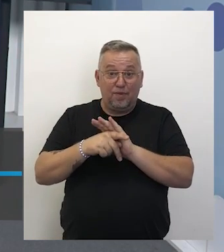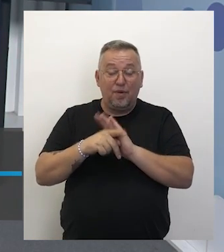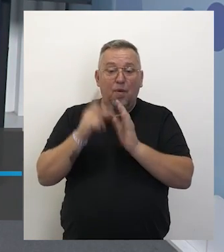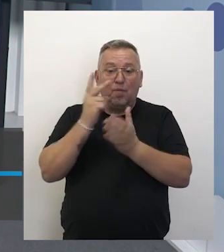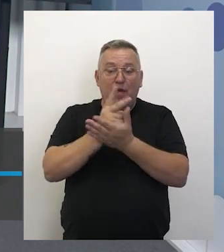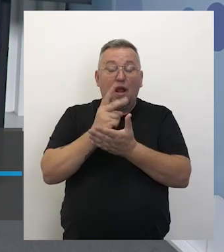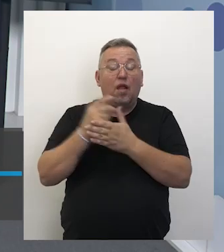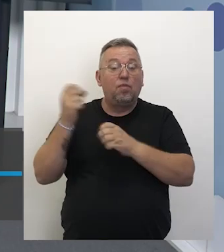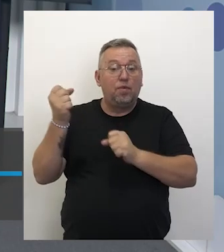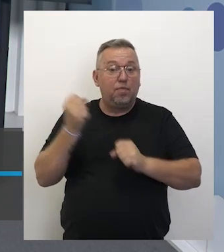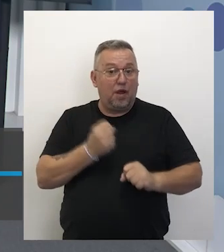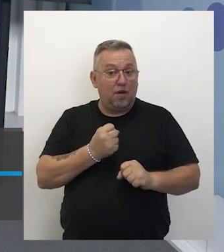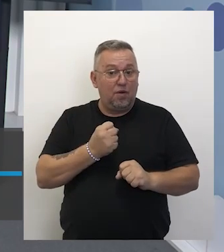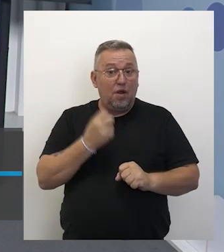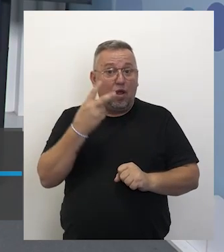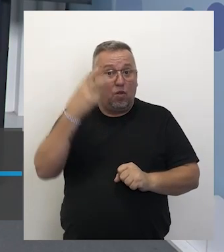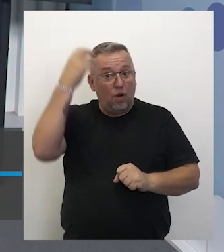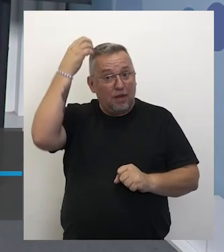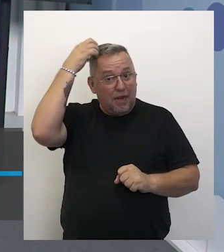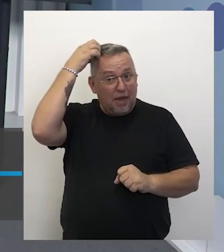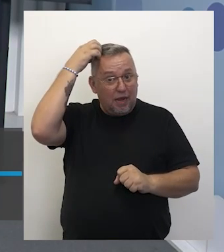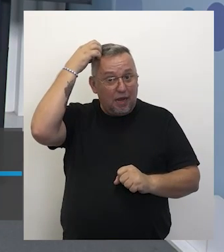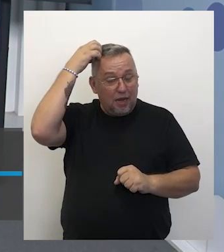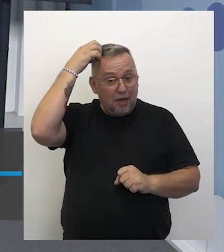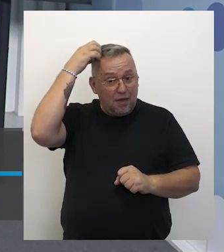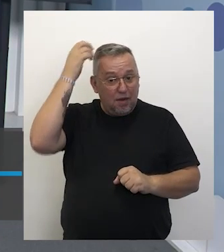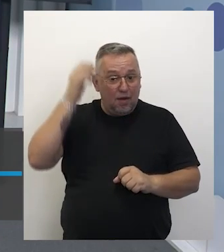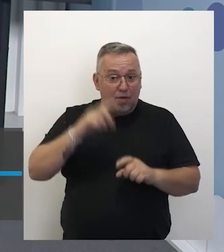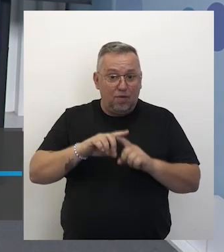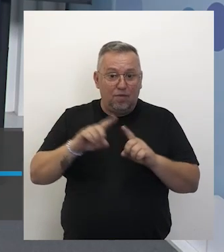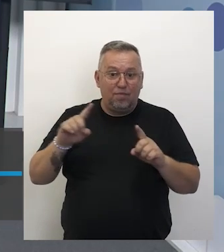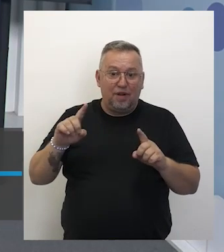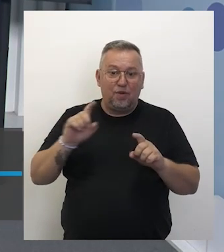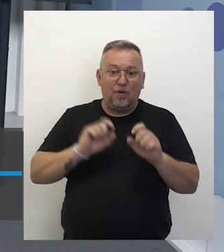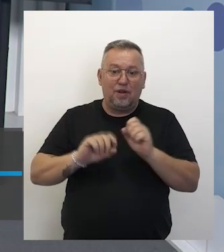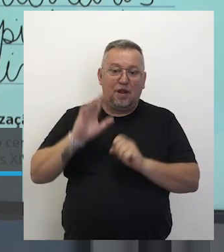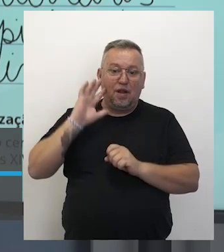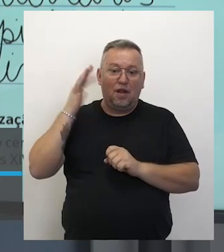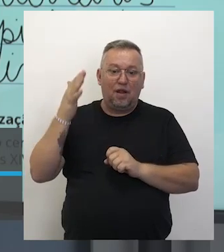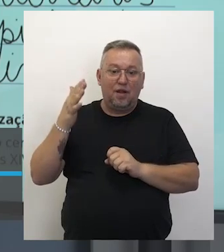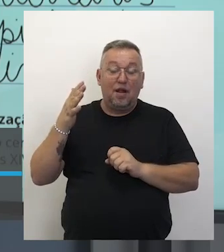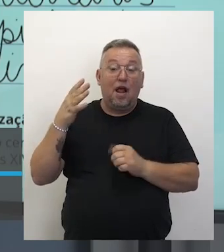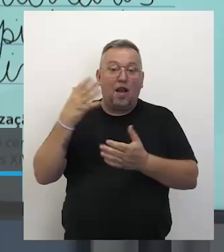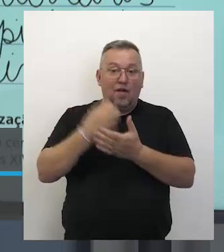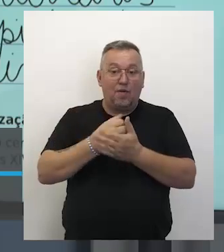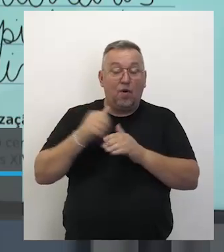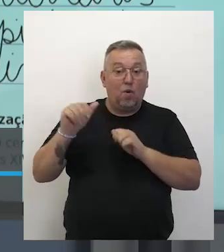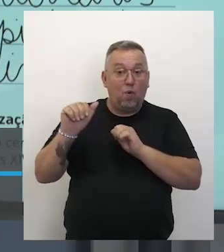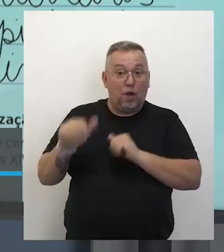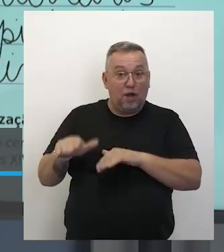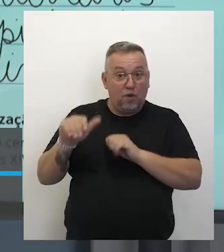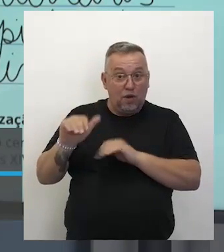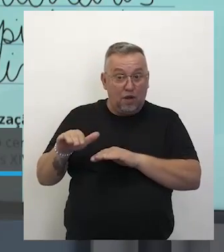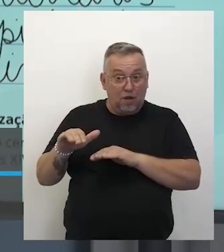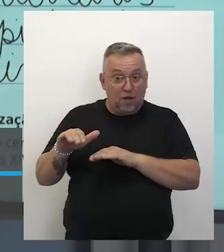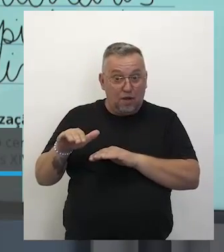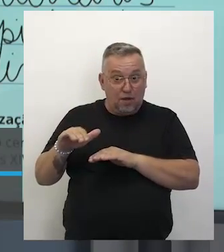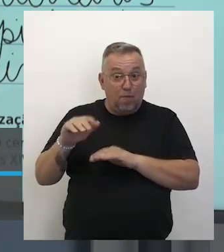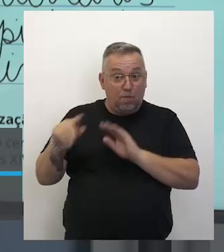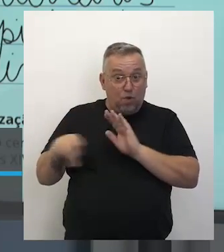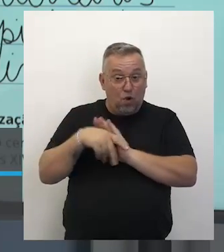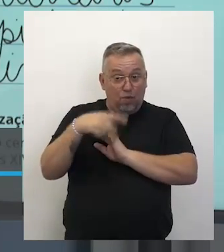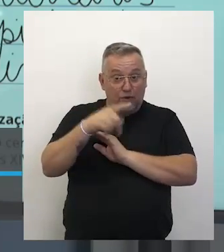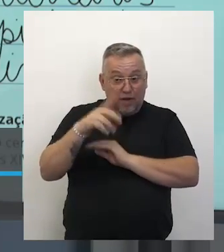império. Né? São 2 reis, mas quem manda é ela. Só que não satisfeita, ela vai juntar o exército dela, o